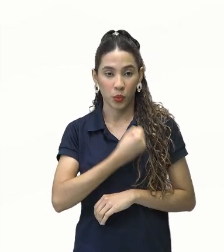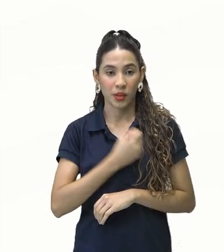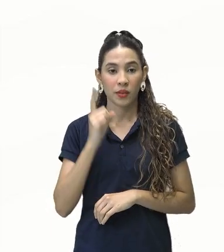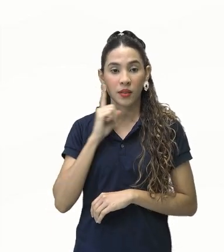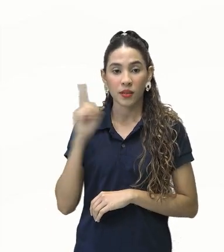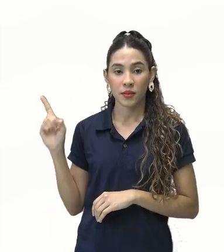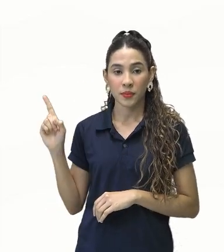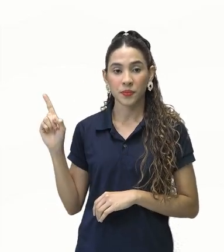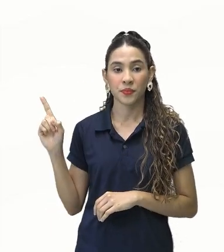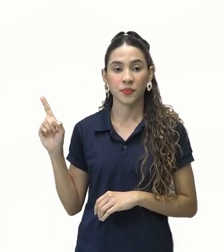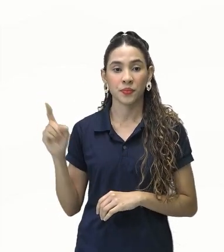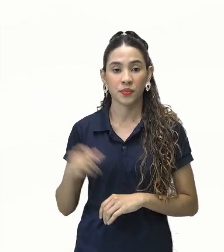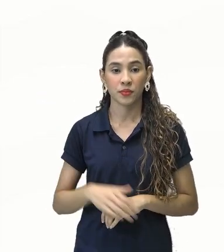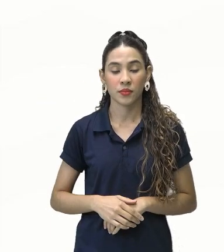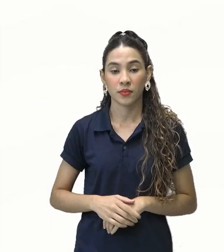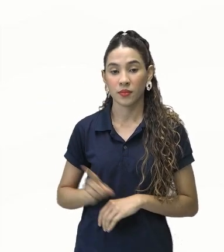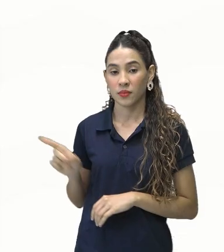números,